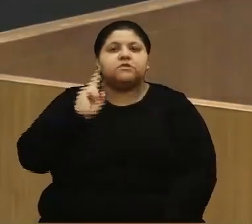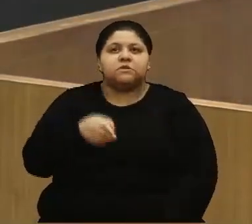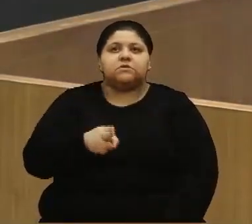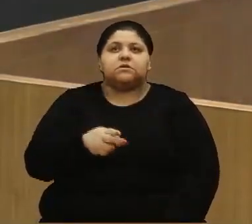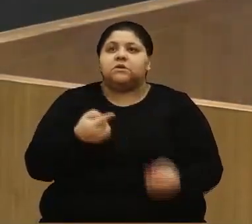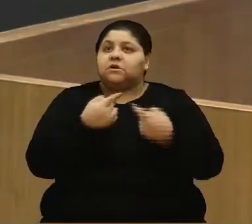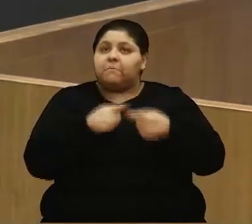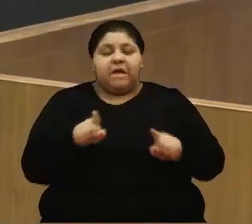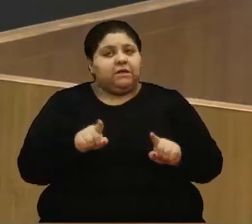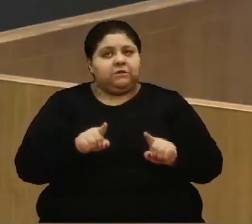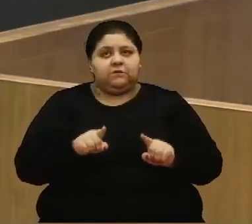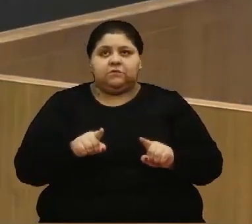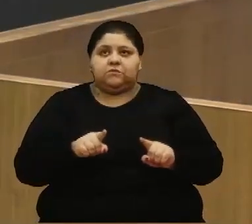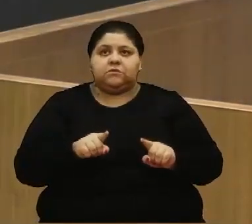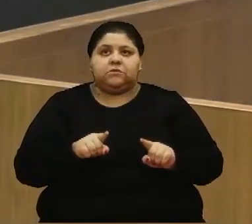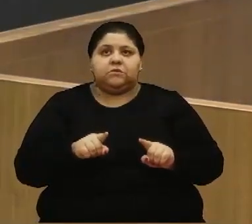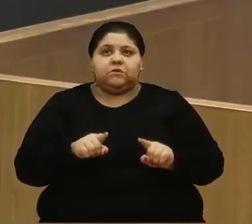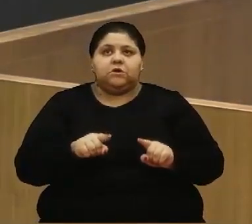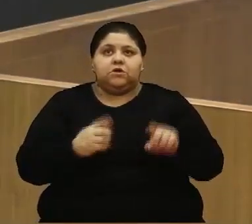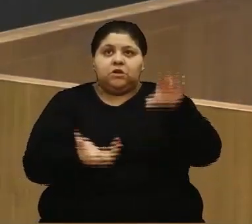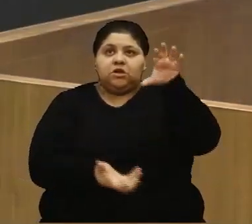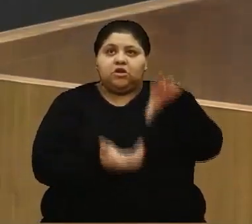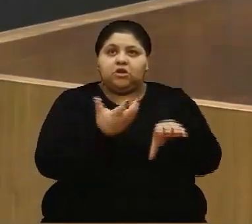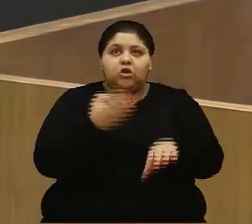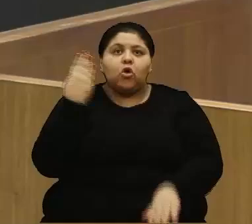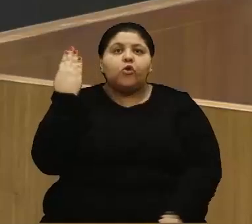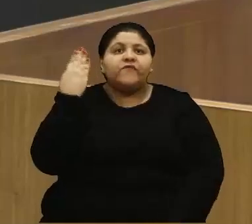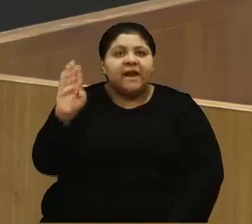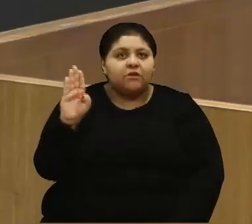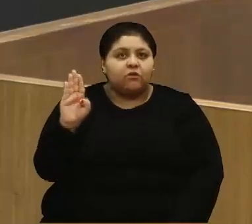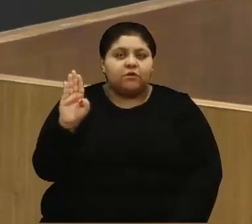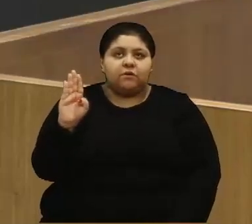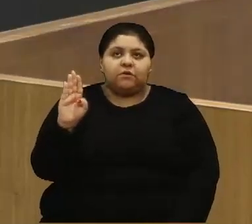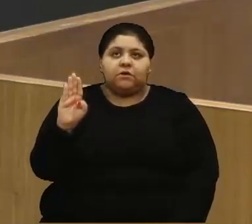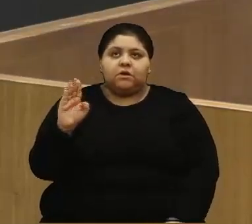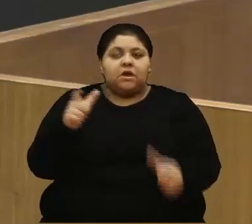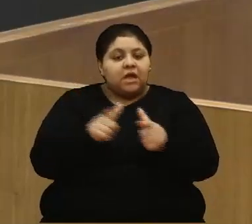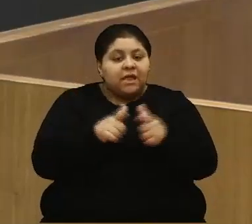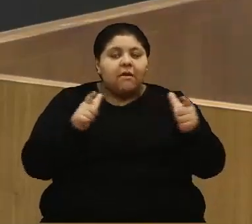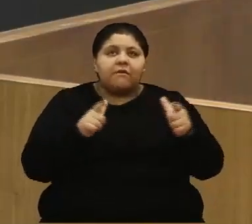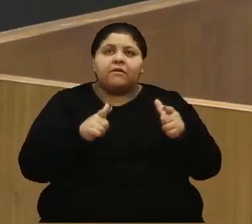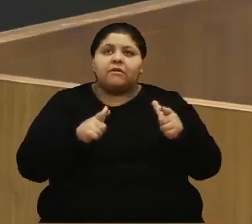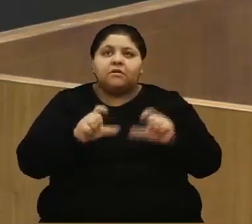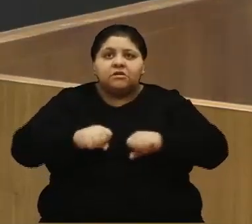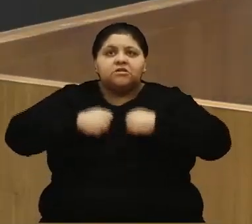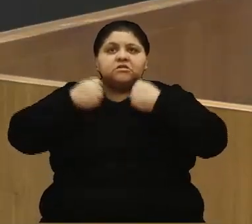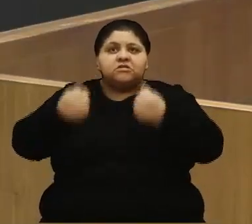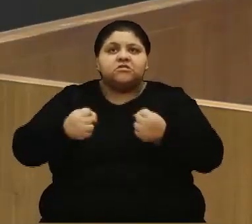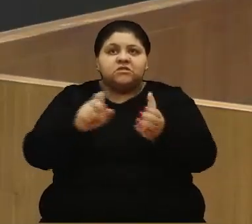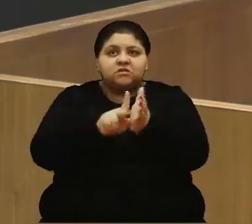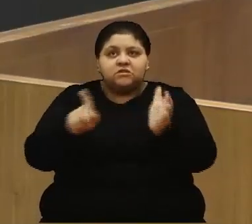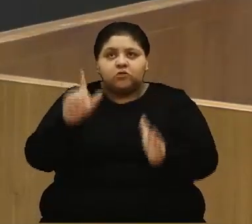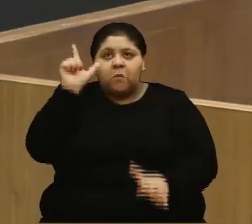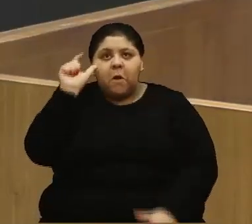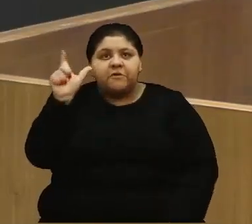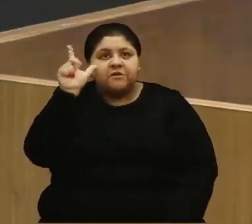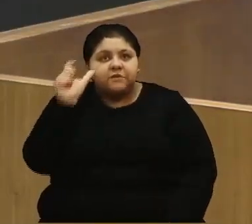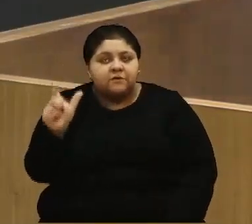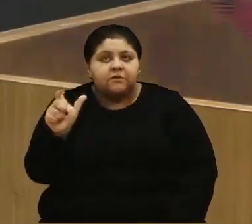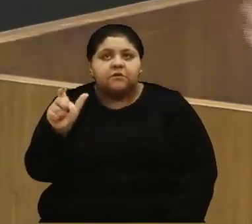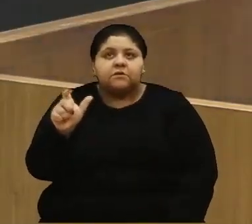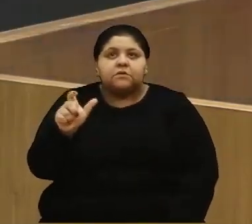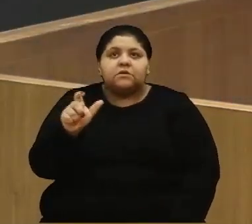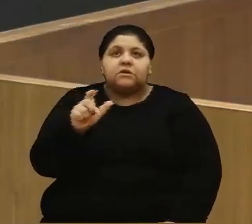Mas não vai ser com um Congresso traidor, que a maioria defende seus próprios interesses, que